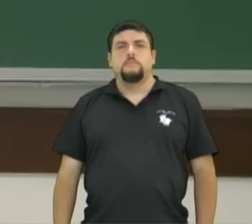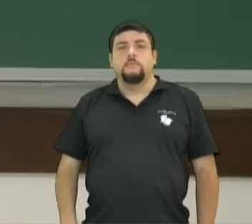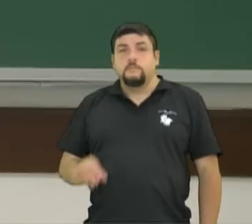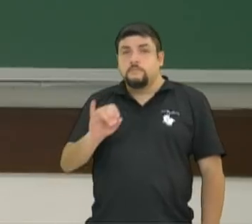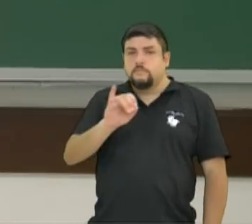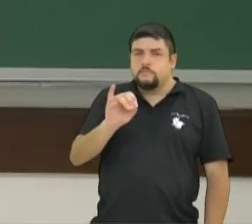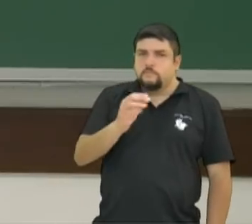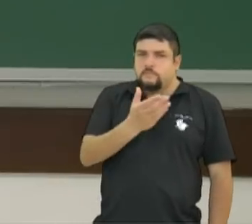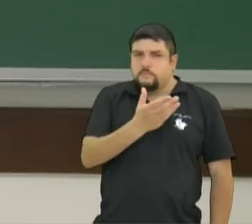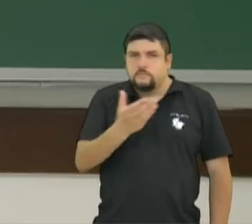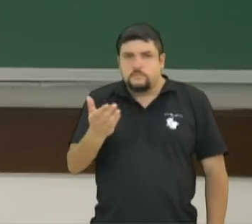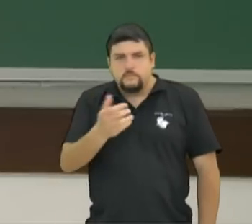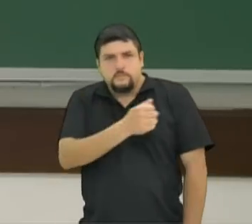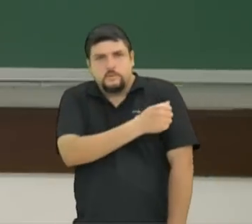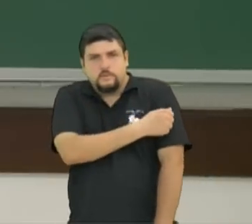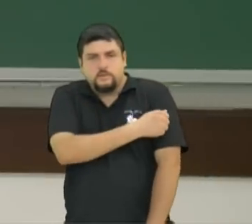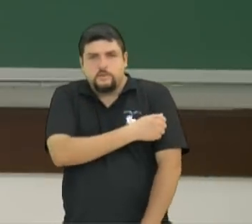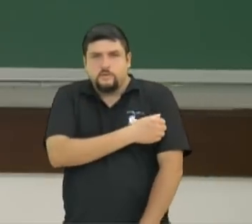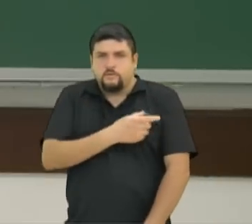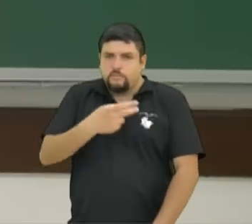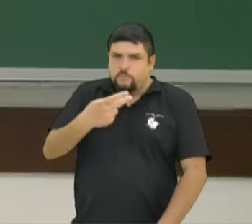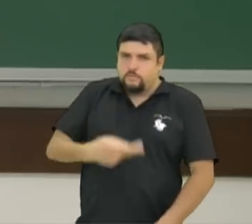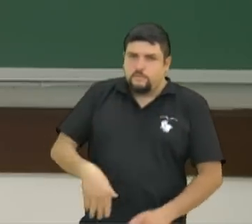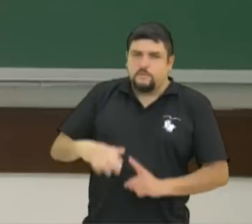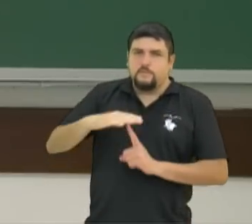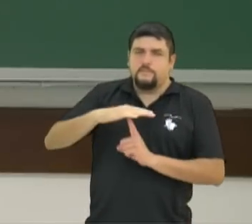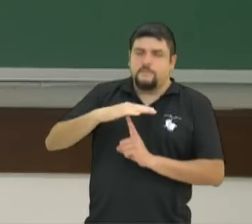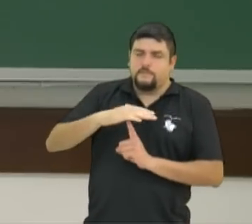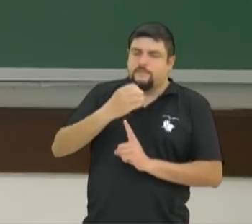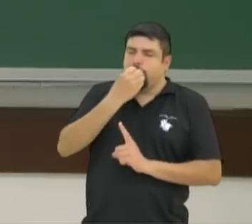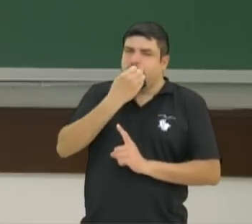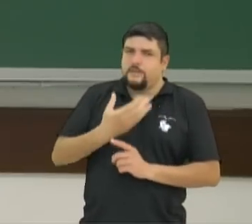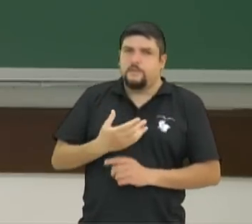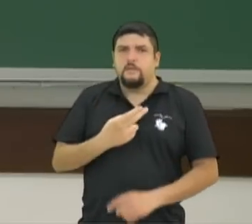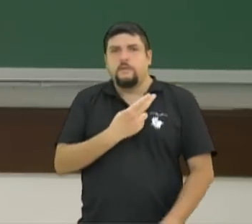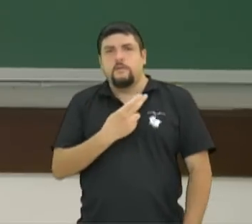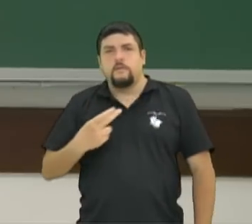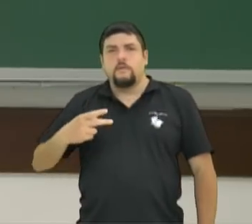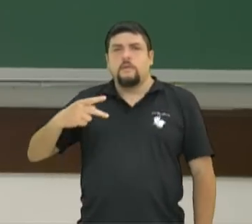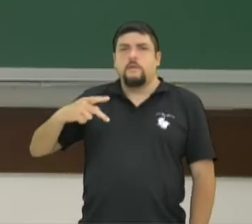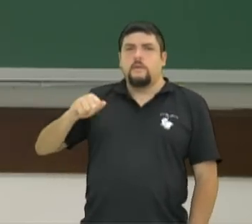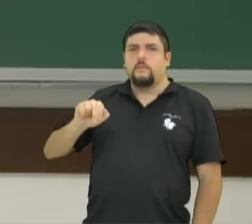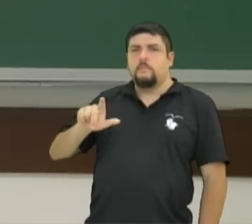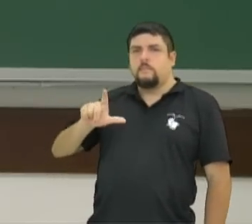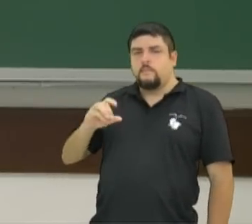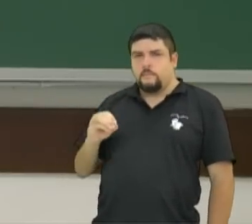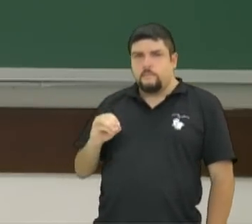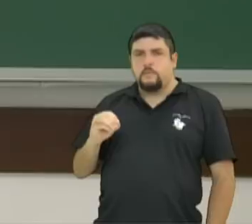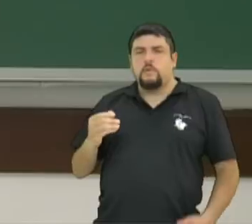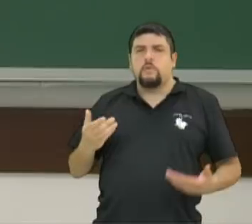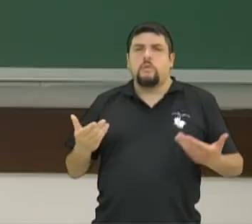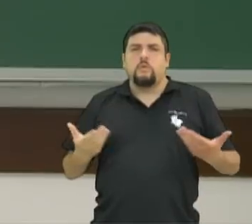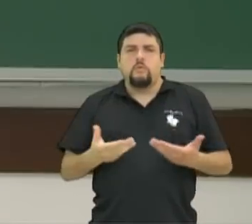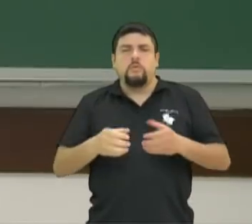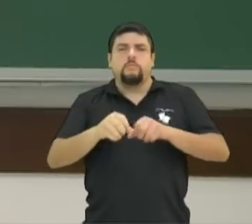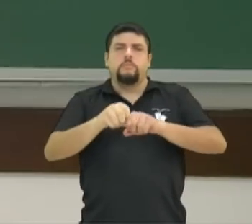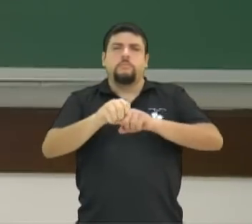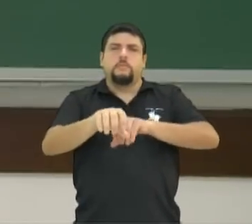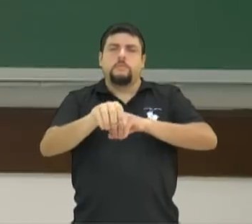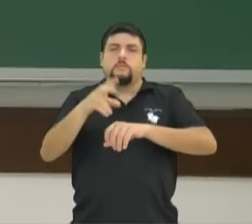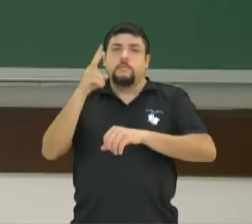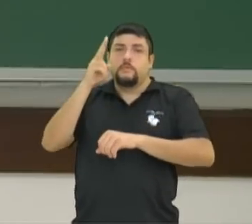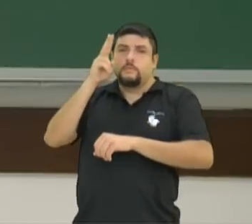Olá, alunos e alunas do Estado do Paraná, tudo bem? Sou o professor Paulo Brito e vou estar com vocês nessa aula de História.